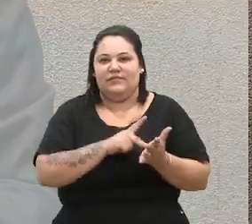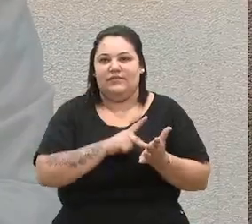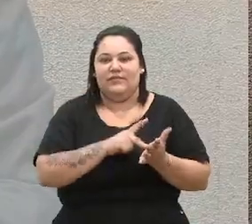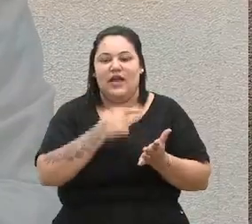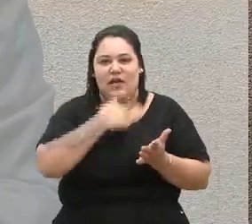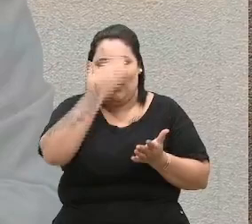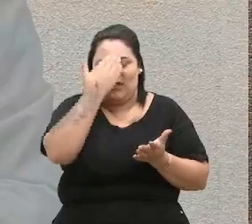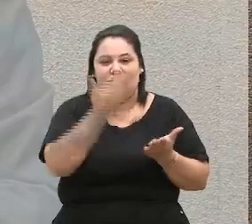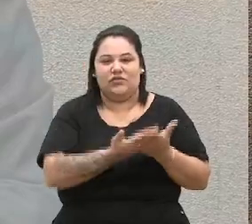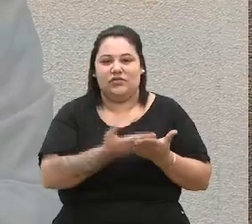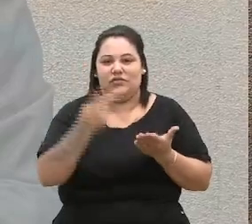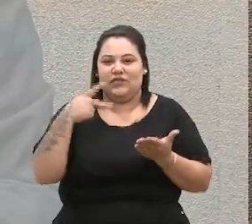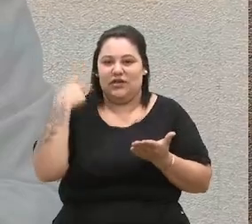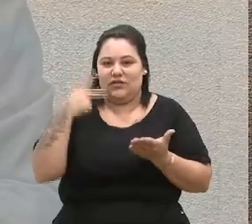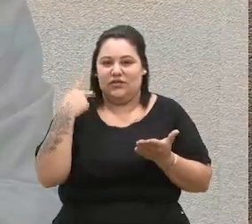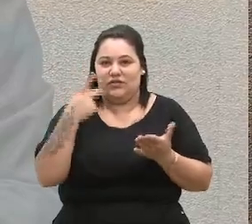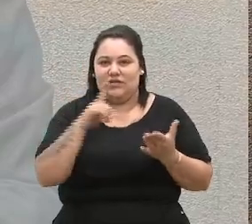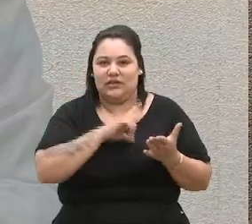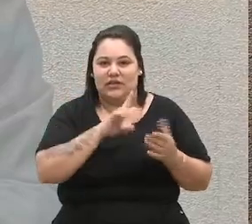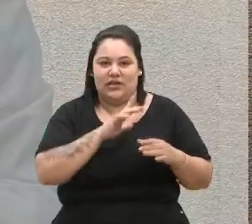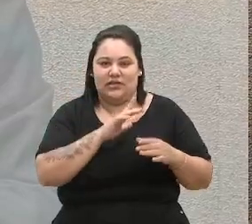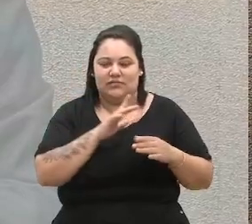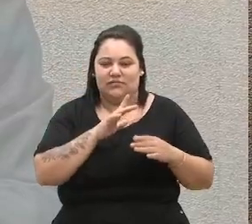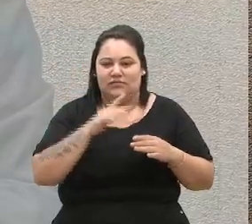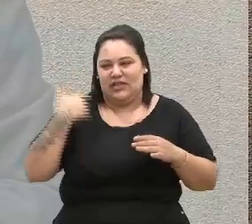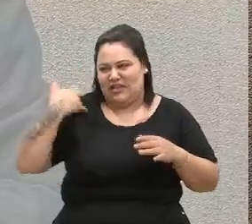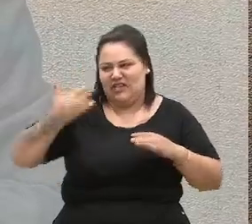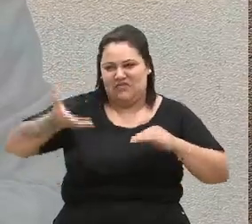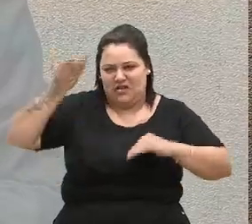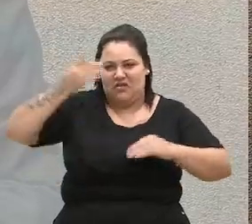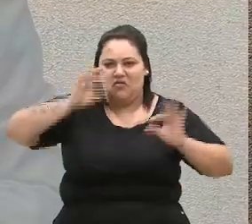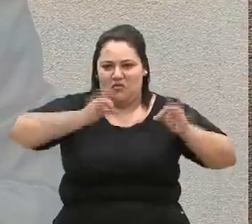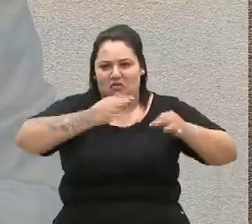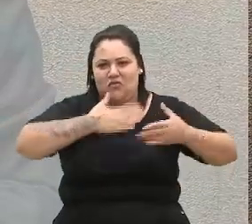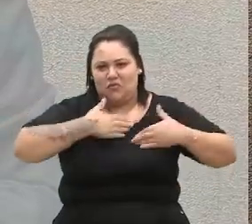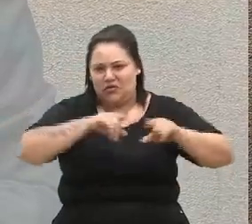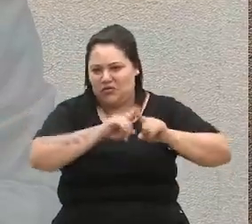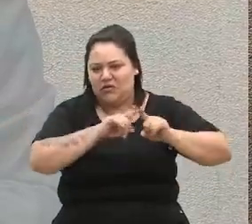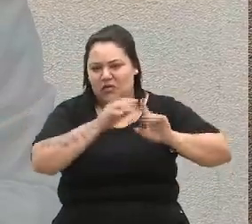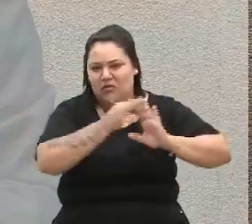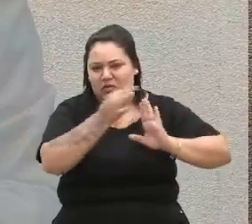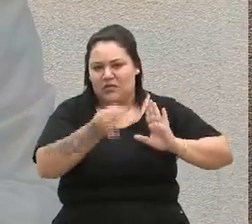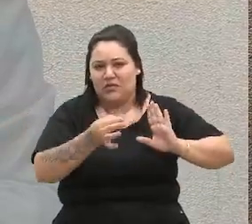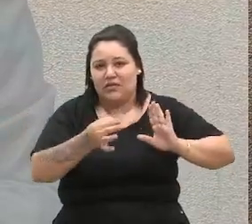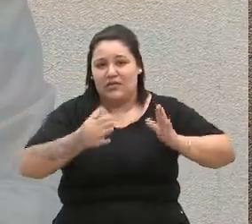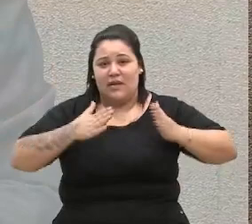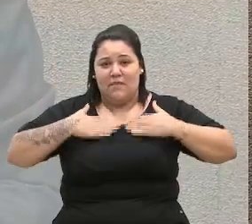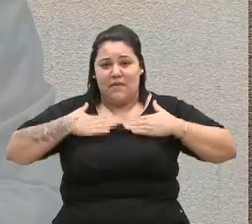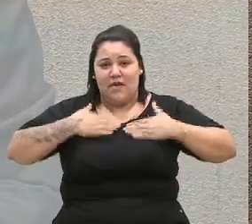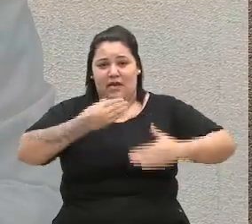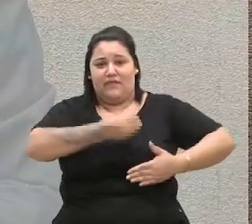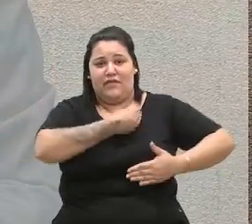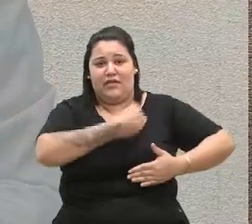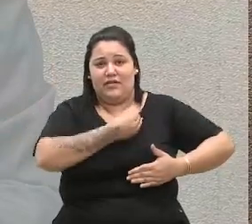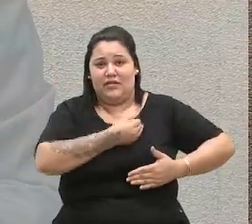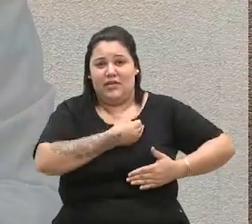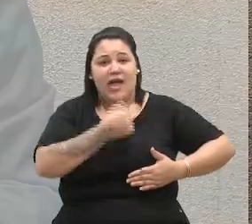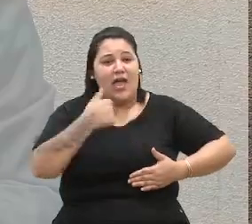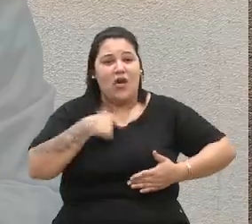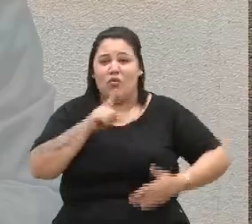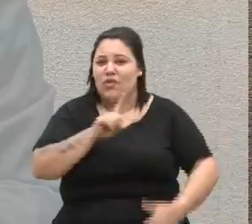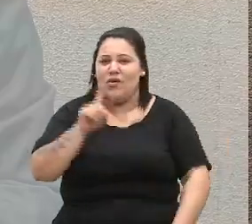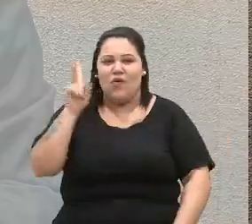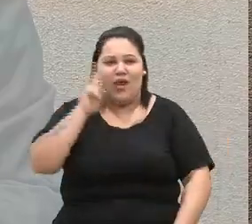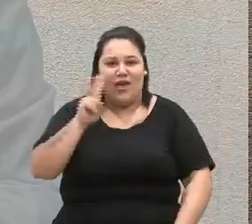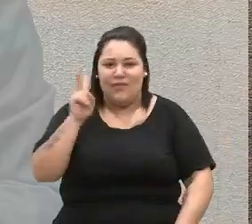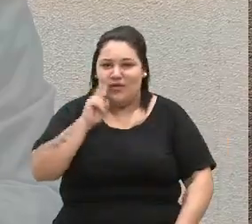que os vereadores aqui que têm mais idade vão concordar comigo, que eu, na minha vida, eu não me lembro,